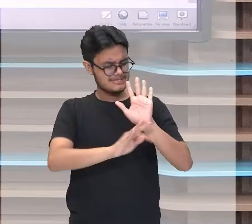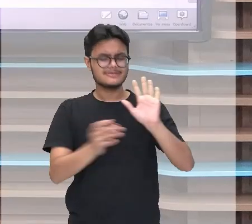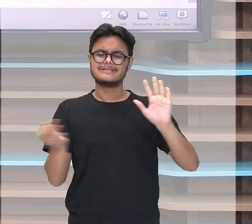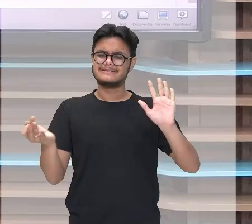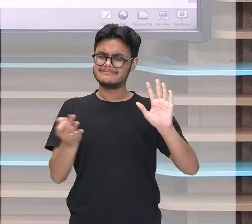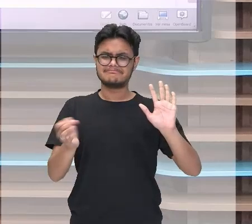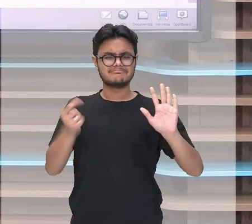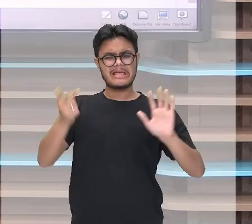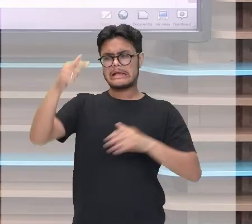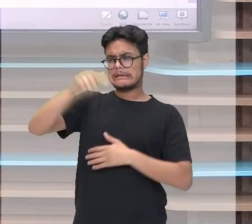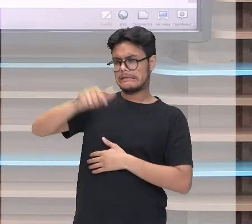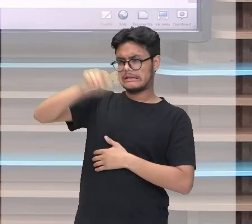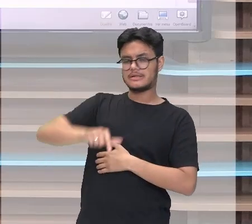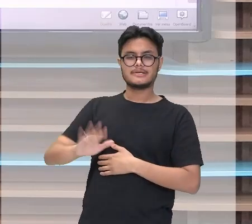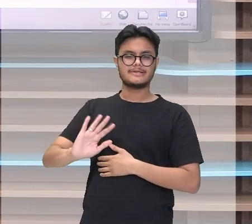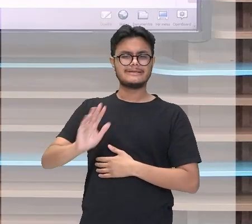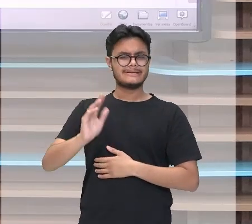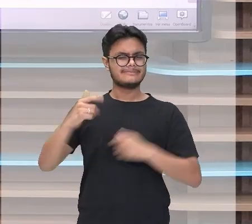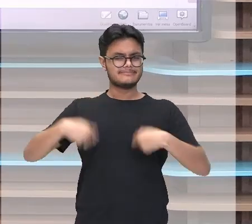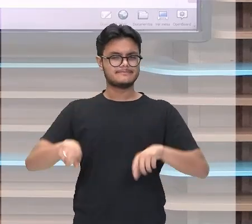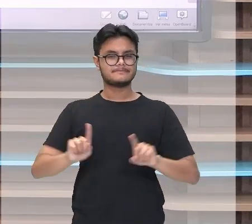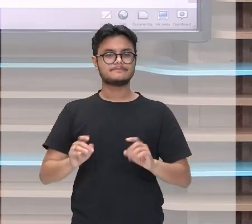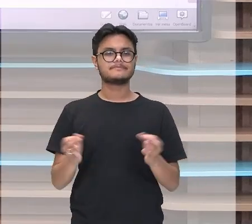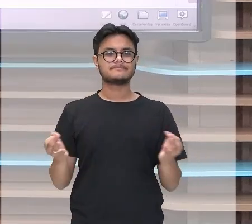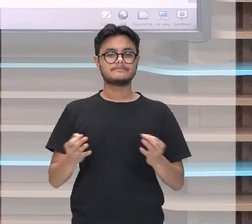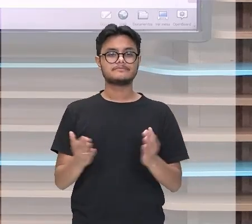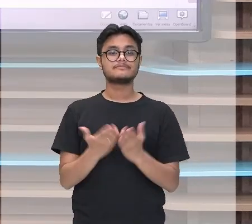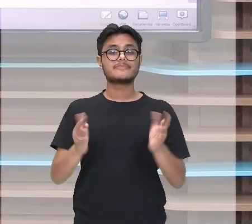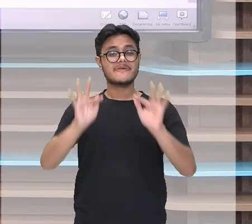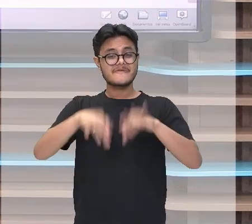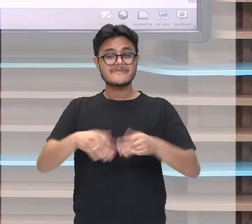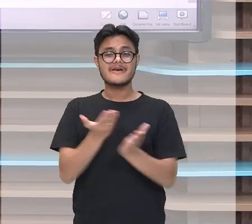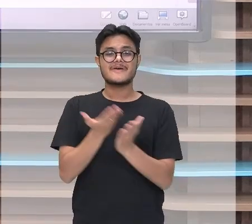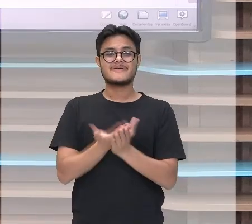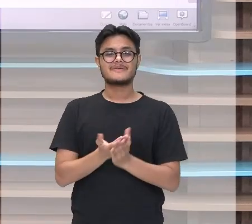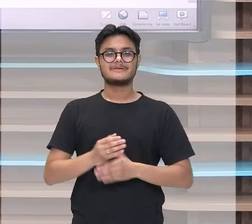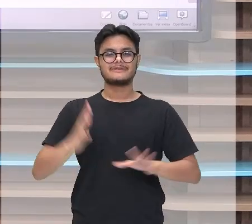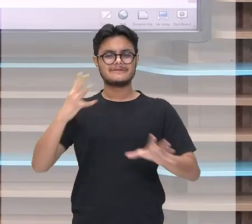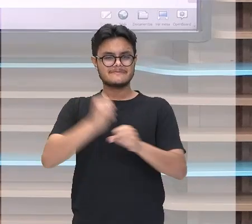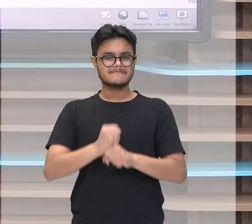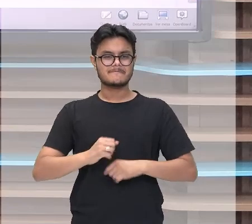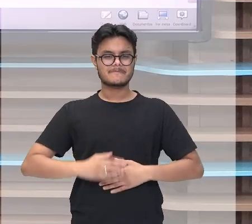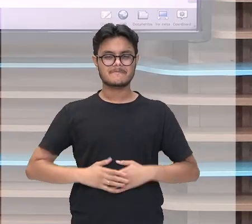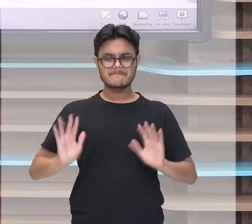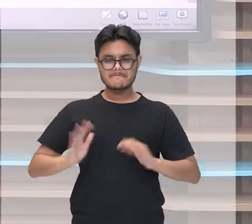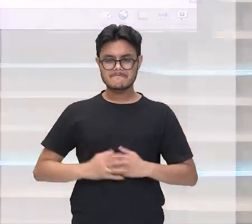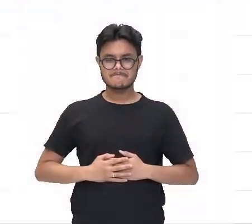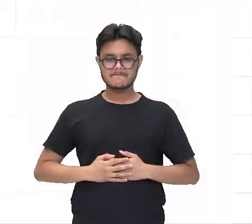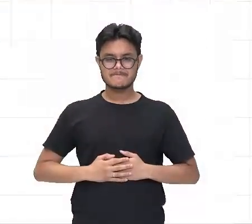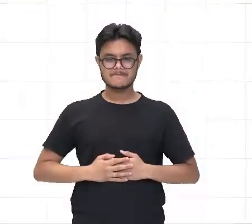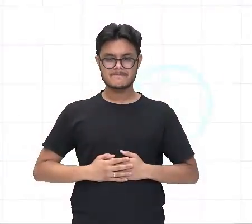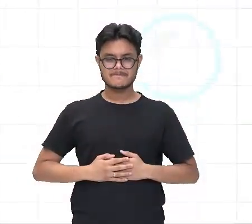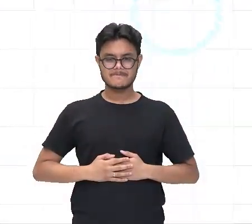uma repetição desnecessária, certo? Então assim nós encerramos esta aula de revisão por aqui.